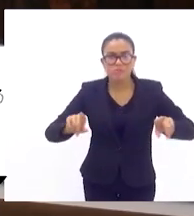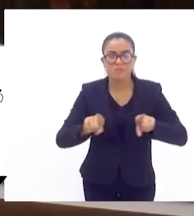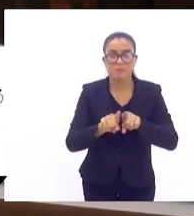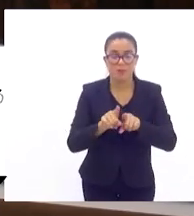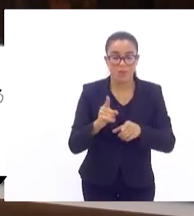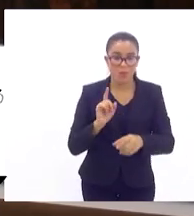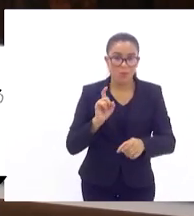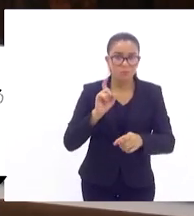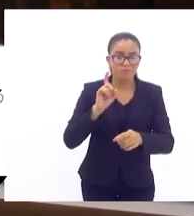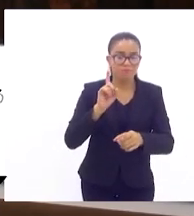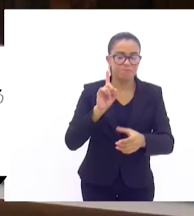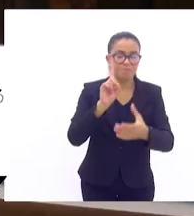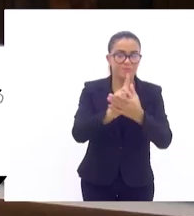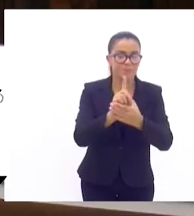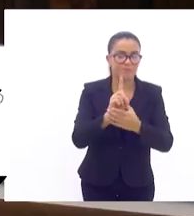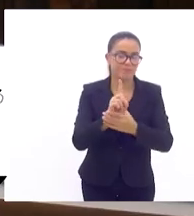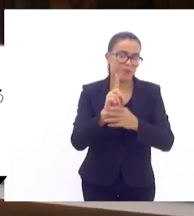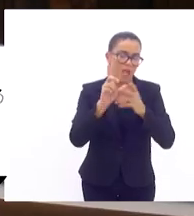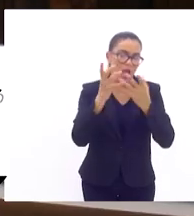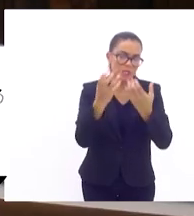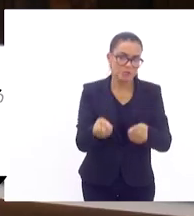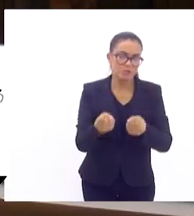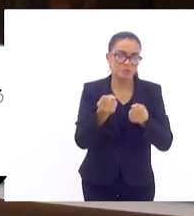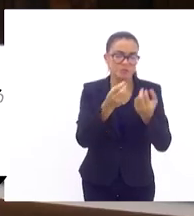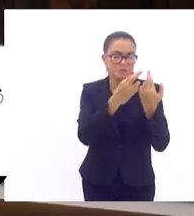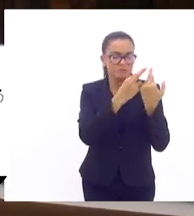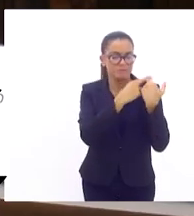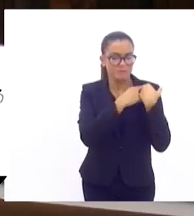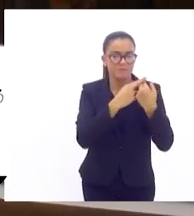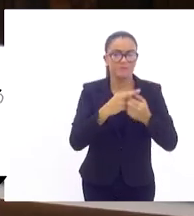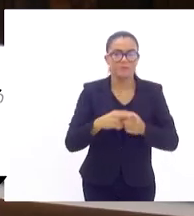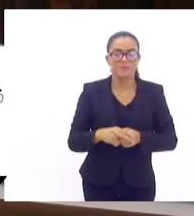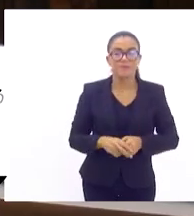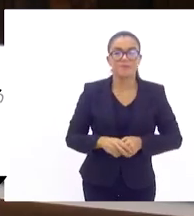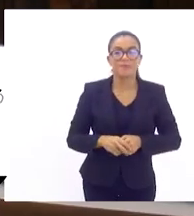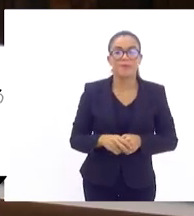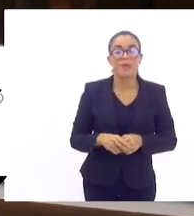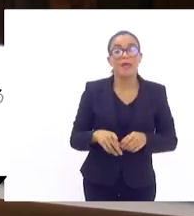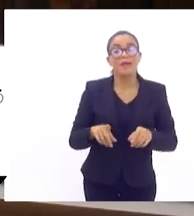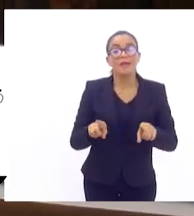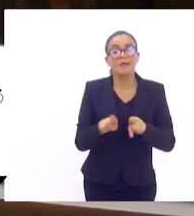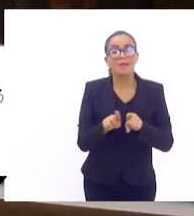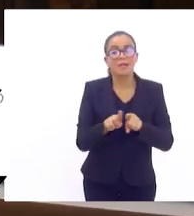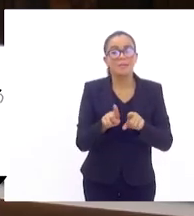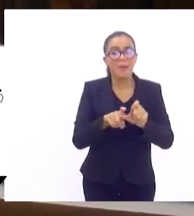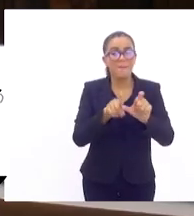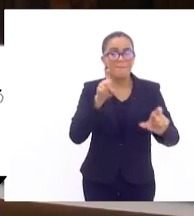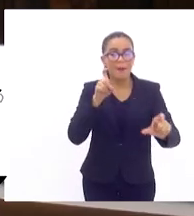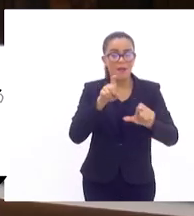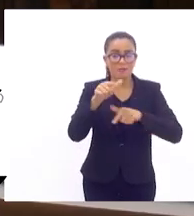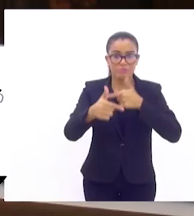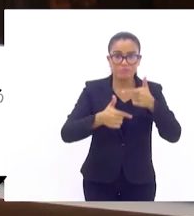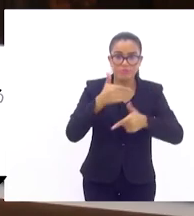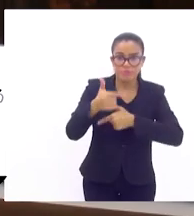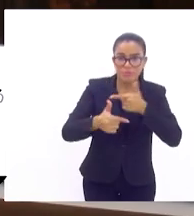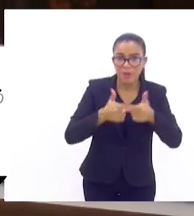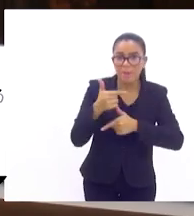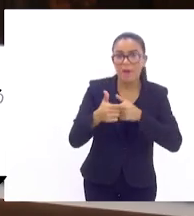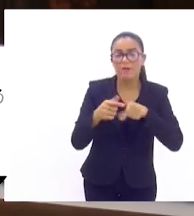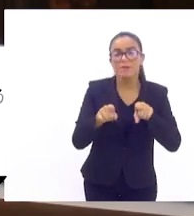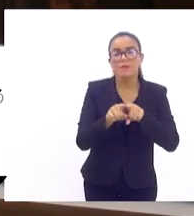agora, e também por outras promotorias espalhadas pelo Estado do Rio de Janeiro. Apesar da independência funcional e